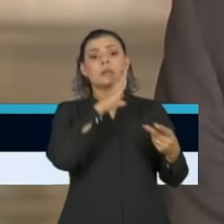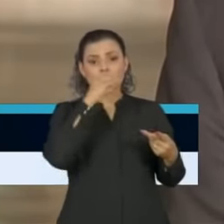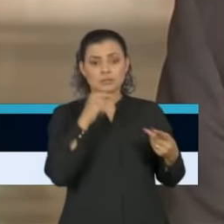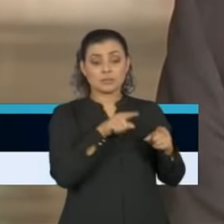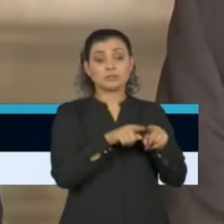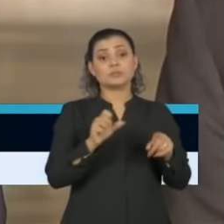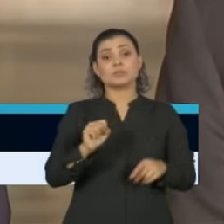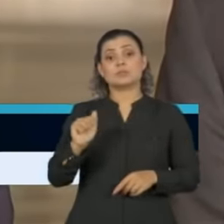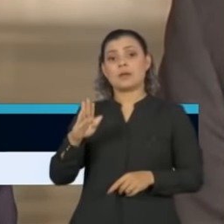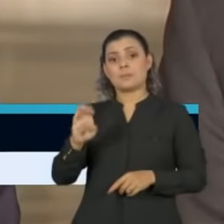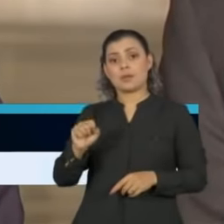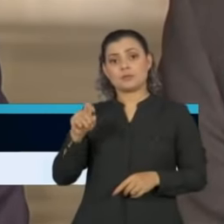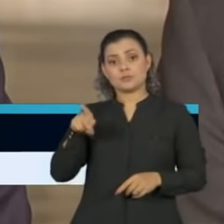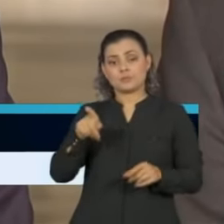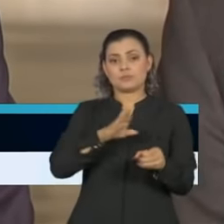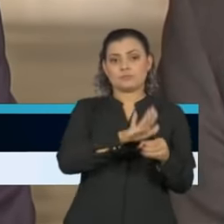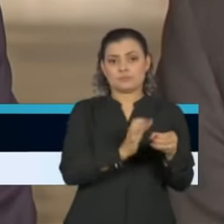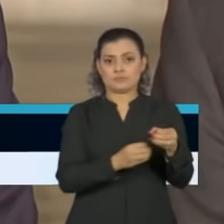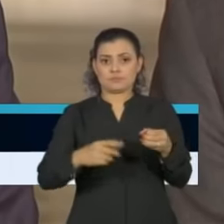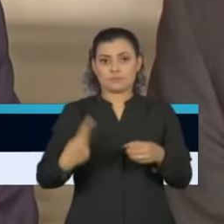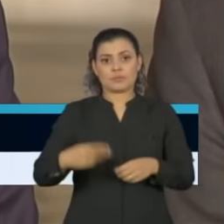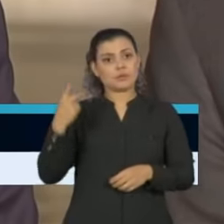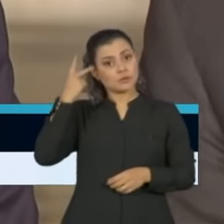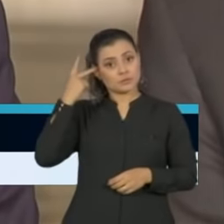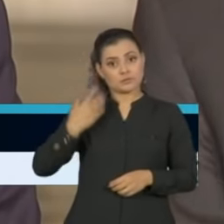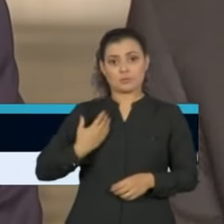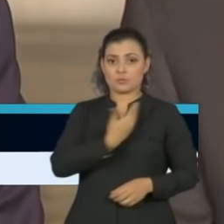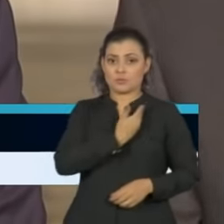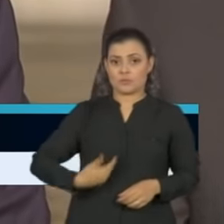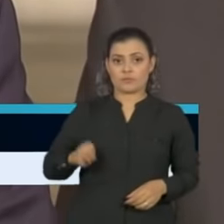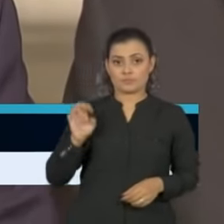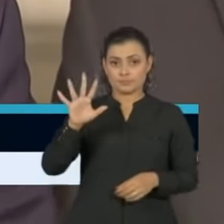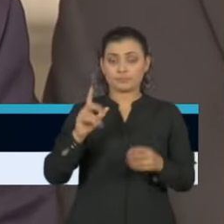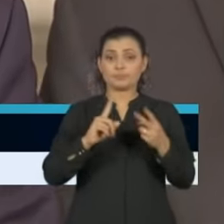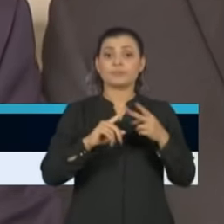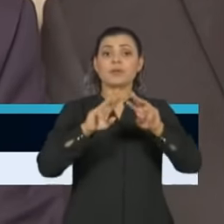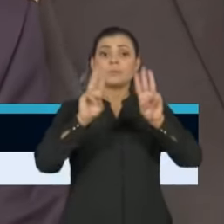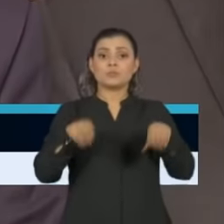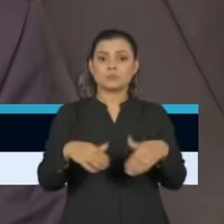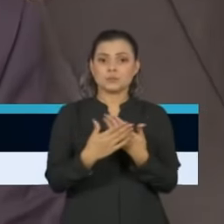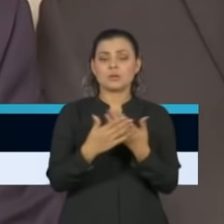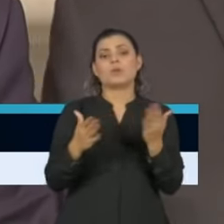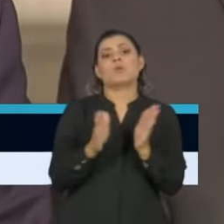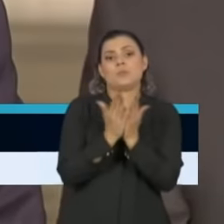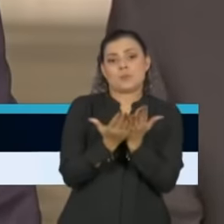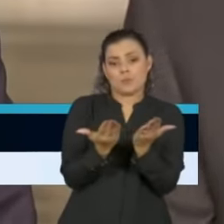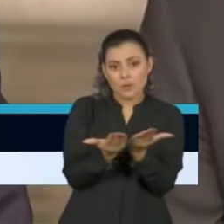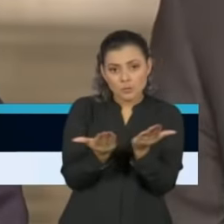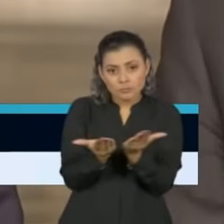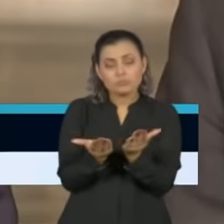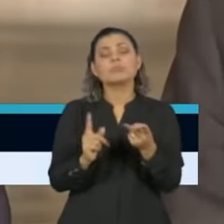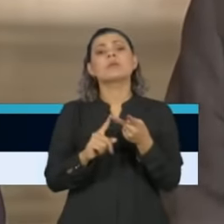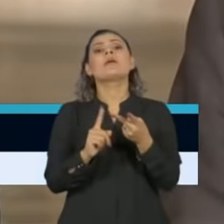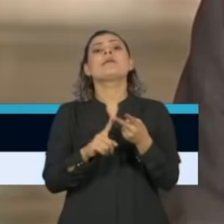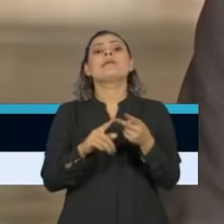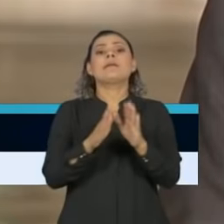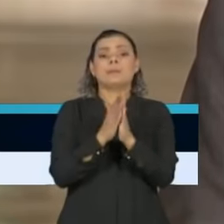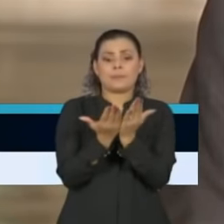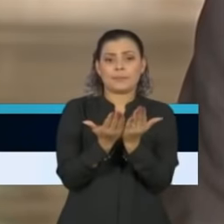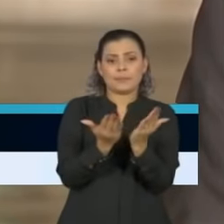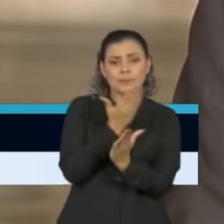da Sabesp, a empresa de saneamento do Governo do Estado de São Paulo. Museus, bibliotecas, centros culturais